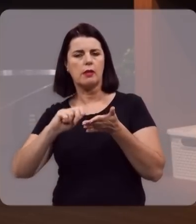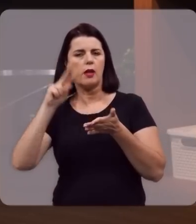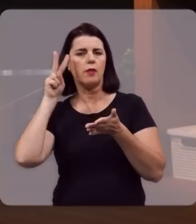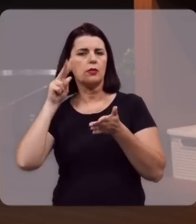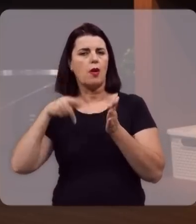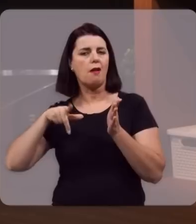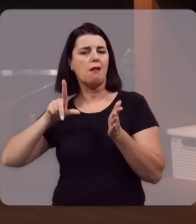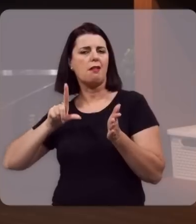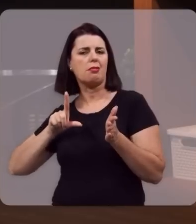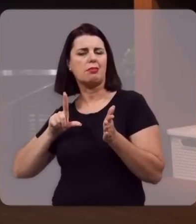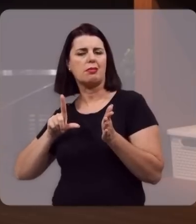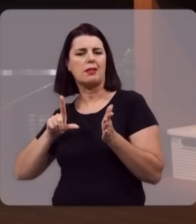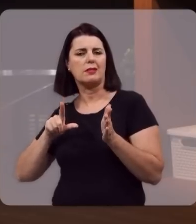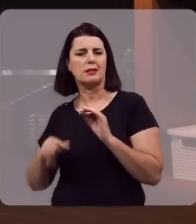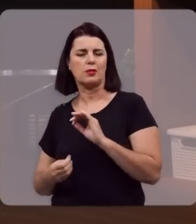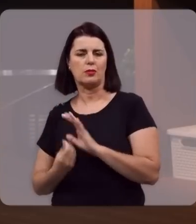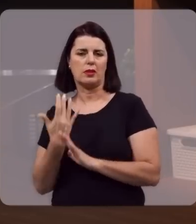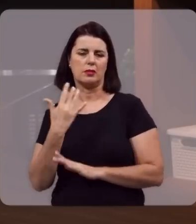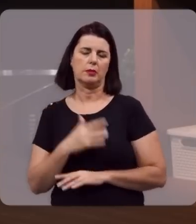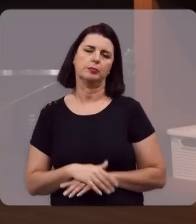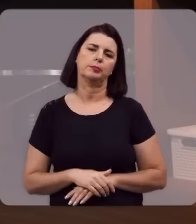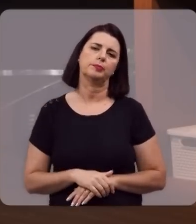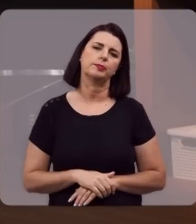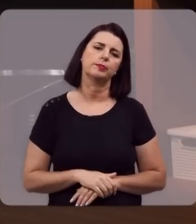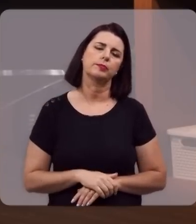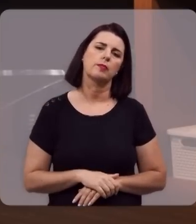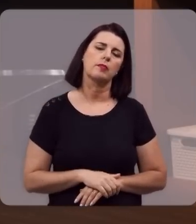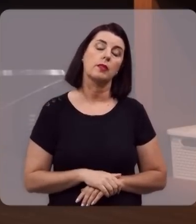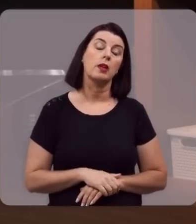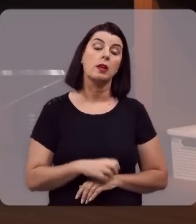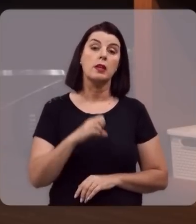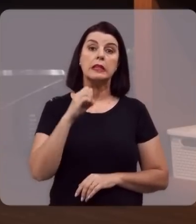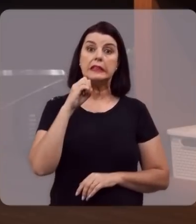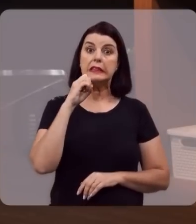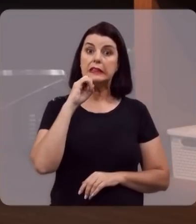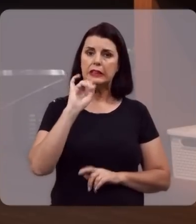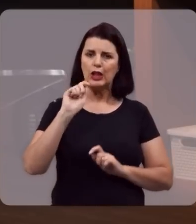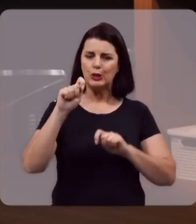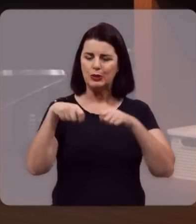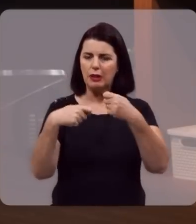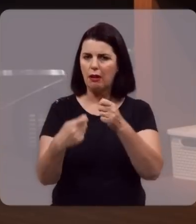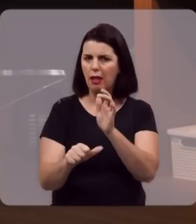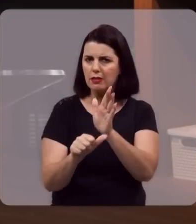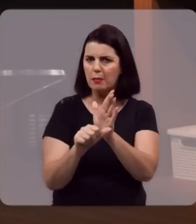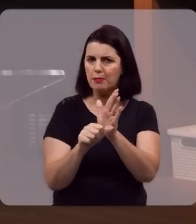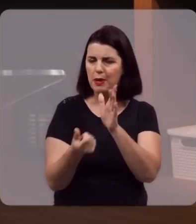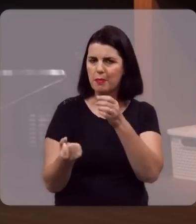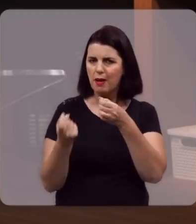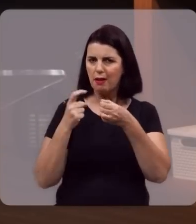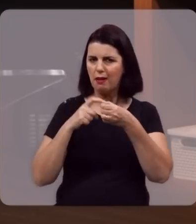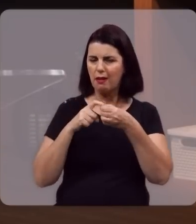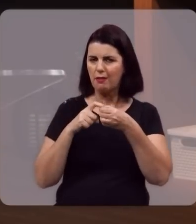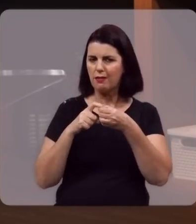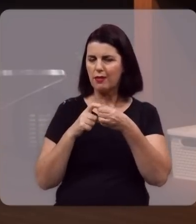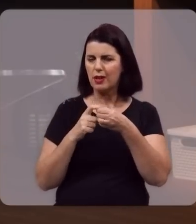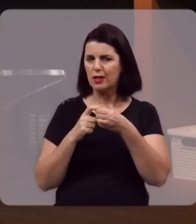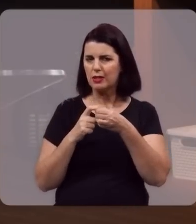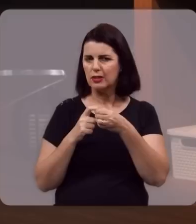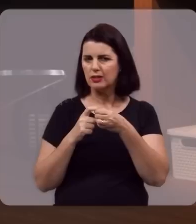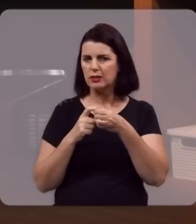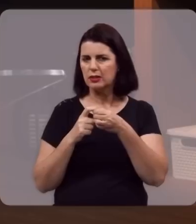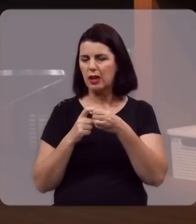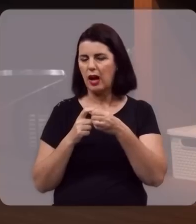história antes dela acontecer. Se os sinais da primeira vinda se cumpriram,